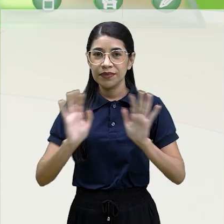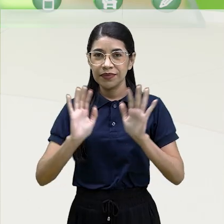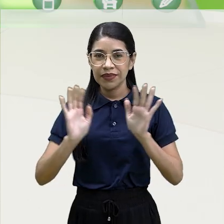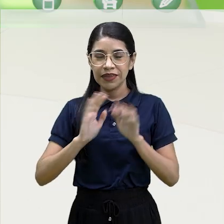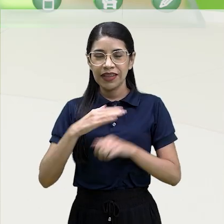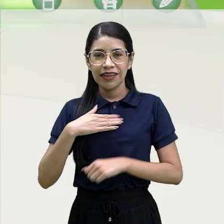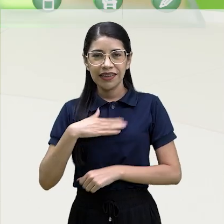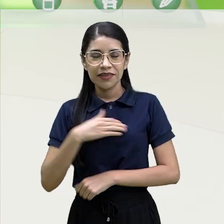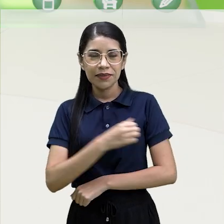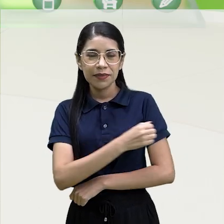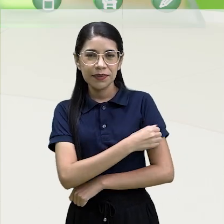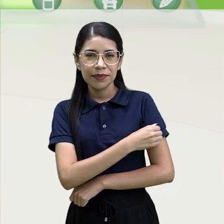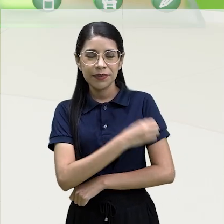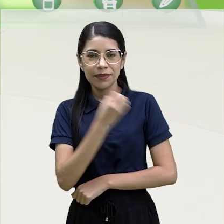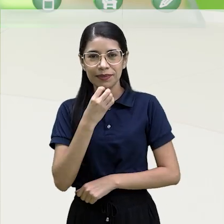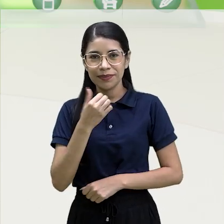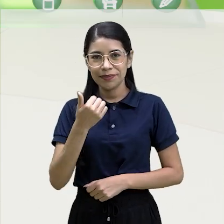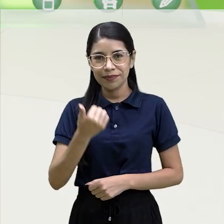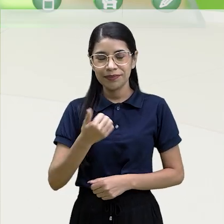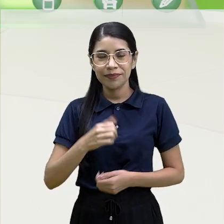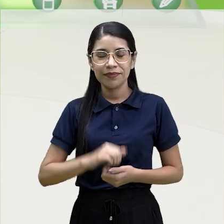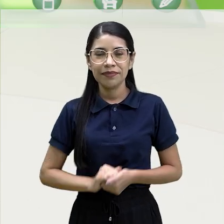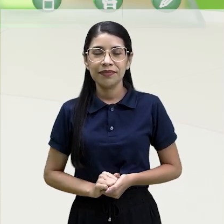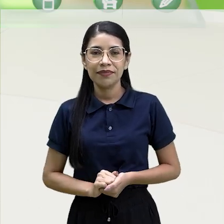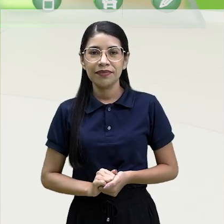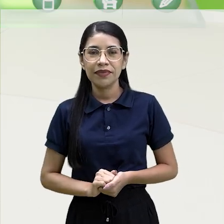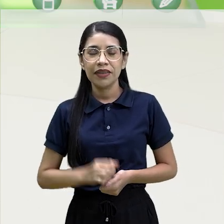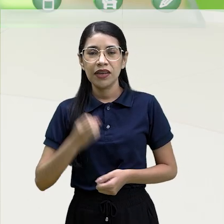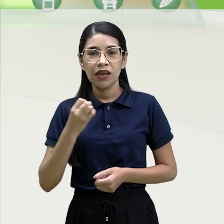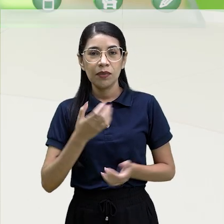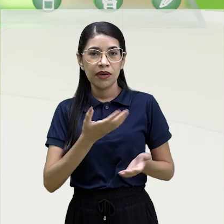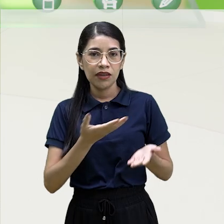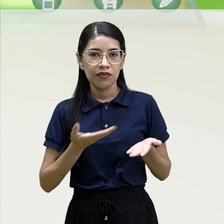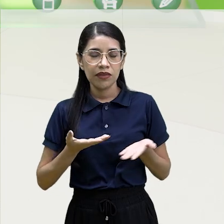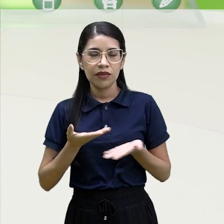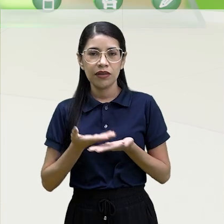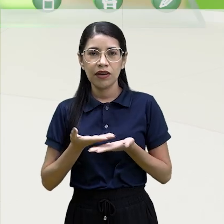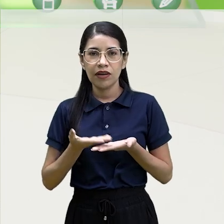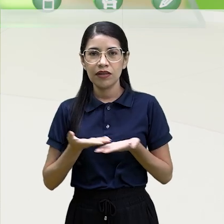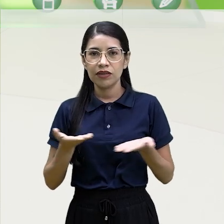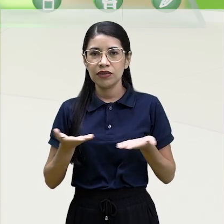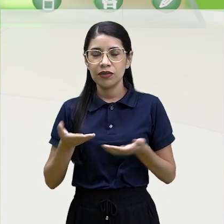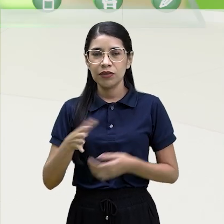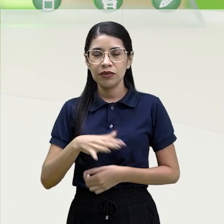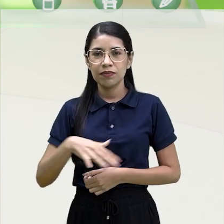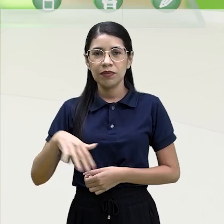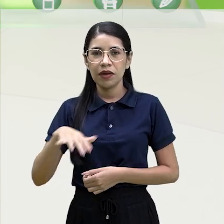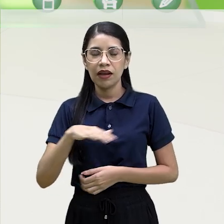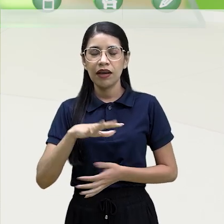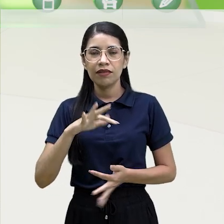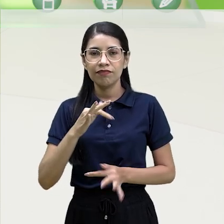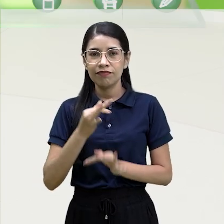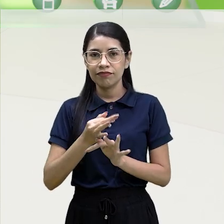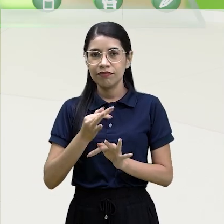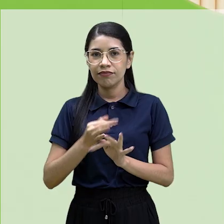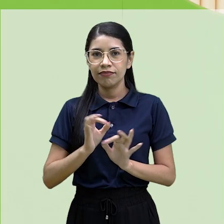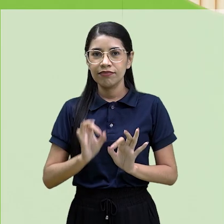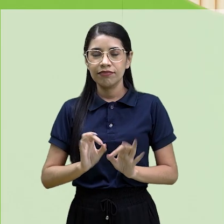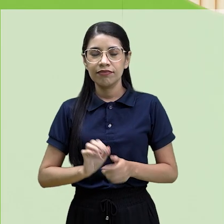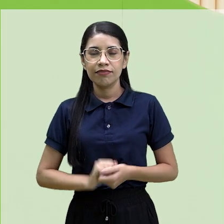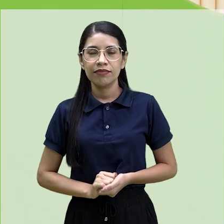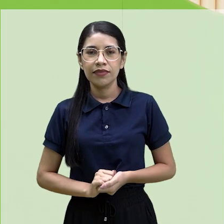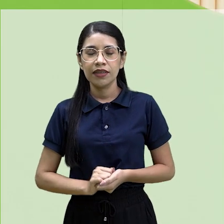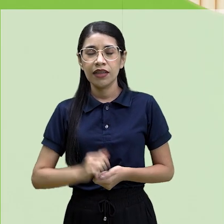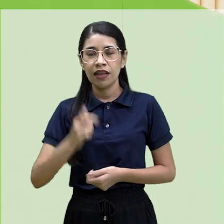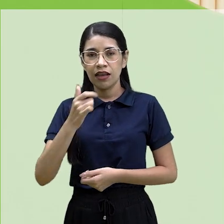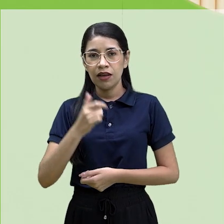Olá, meus queridos, tudo bem com vocês? Sejam muito bem-vindos ao nosso universo da física.